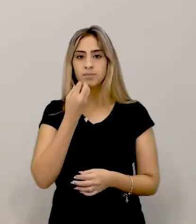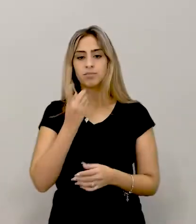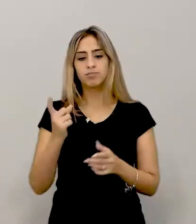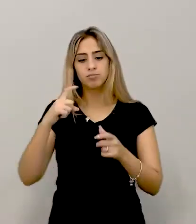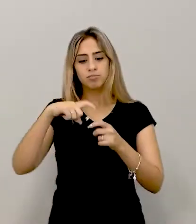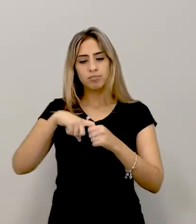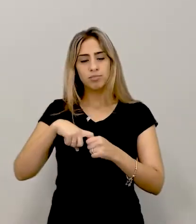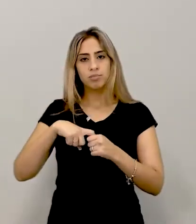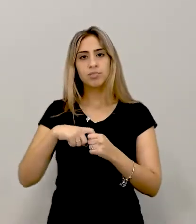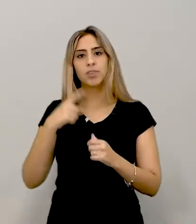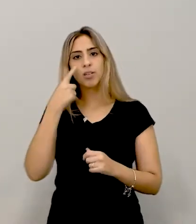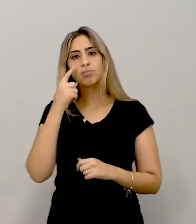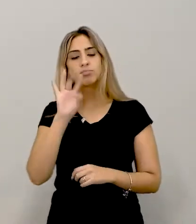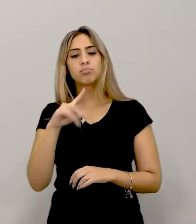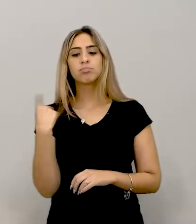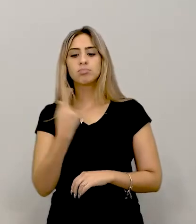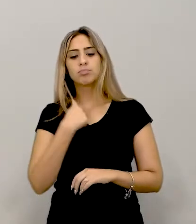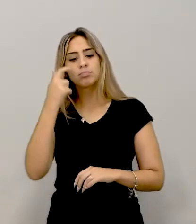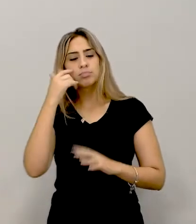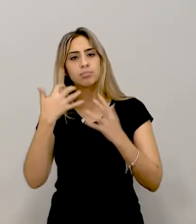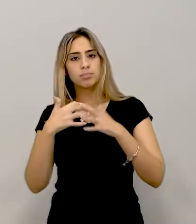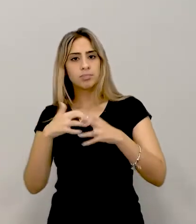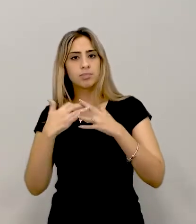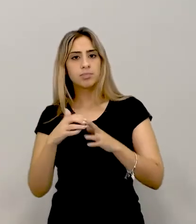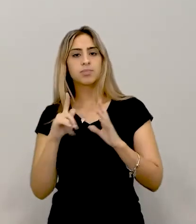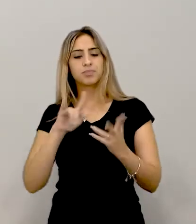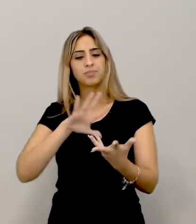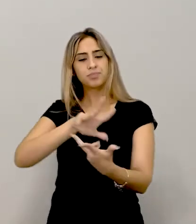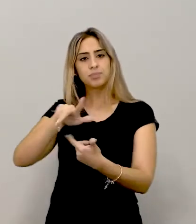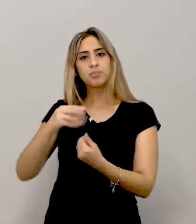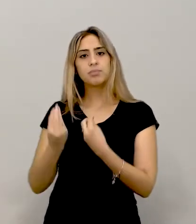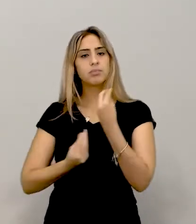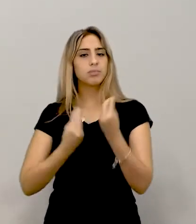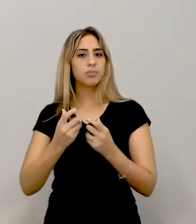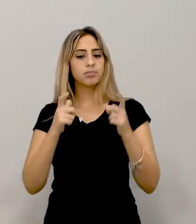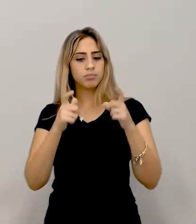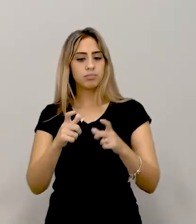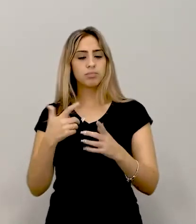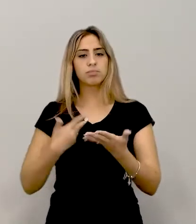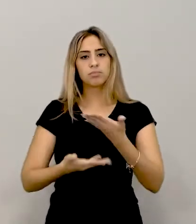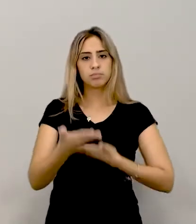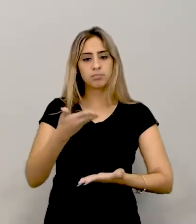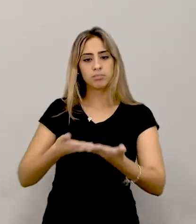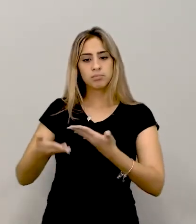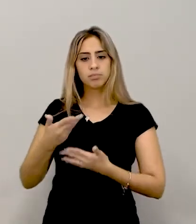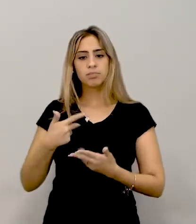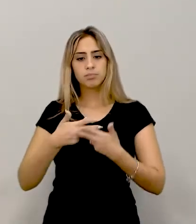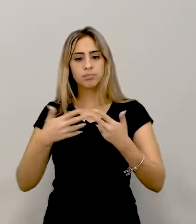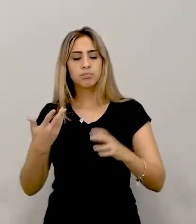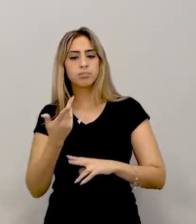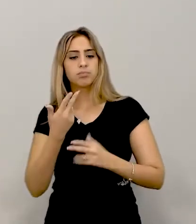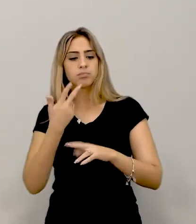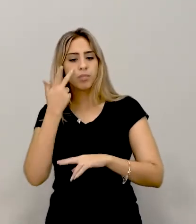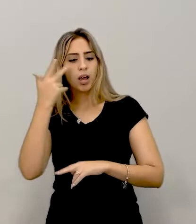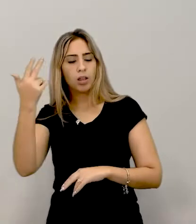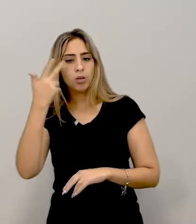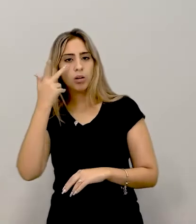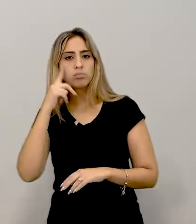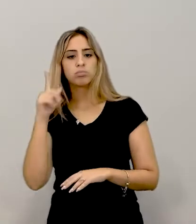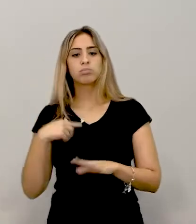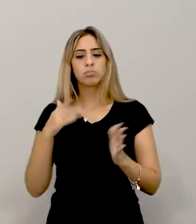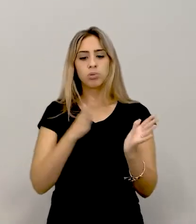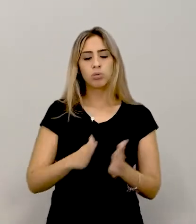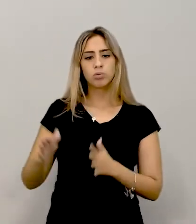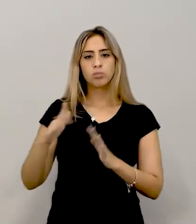Voltamos. Então, olha só, se a gente pensar, né, o espaço geográfico como um lugar de interação entre os elementos naturais e os elementos produzidos